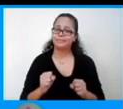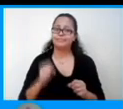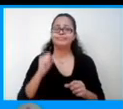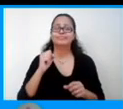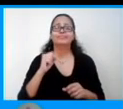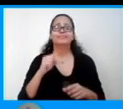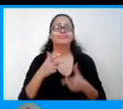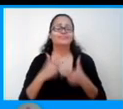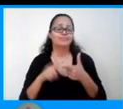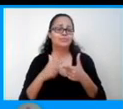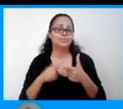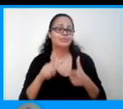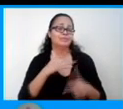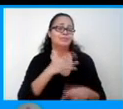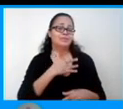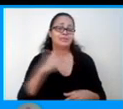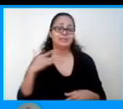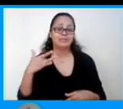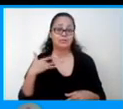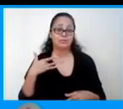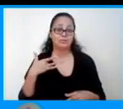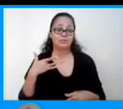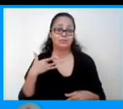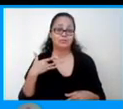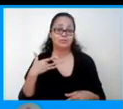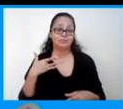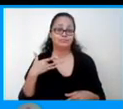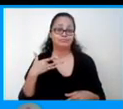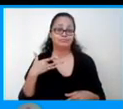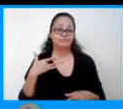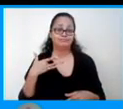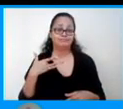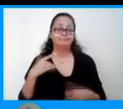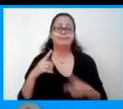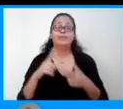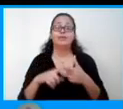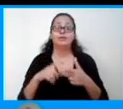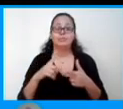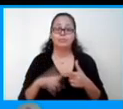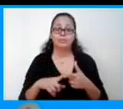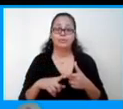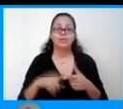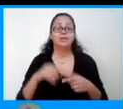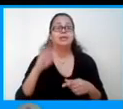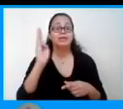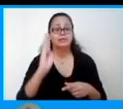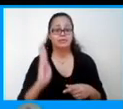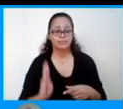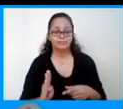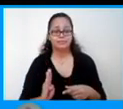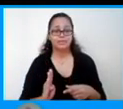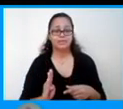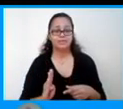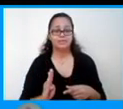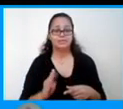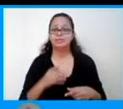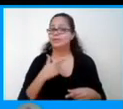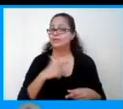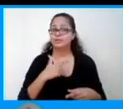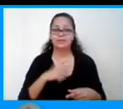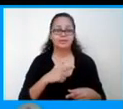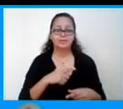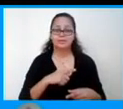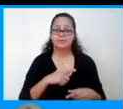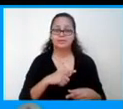saúde pública, porque, como a gente disse, boa parte do esgoto ele às vezes não é tratado no nosso país, ele acaba sendo lançado nesses rios, e com a